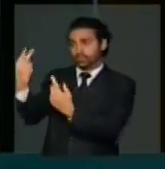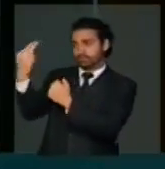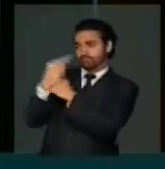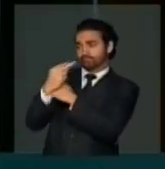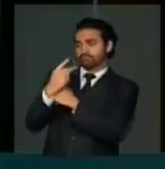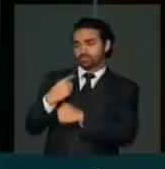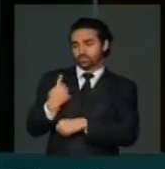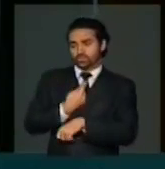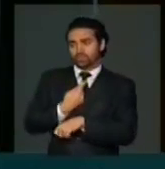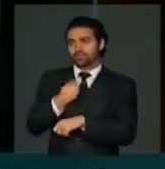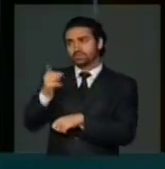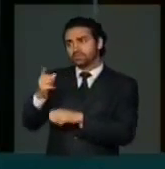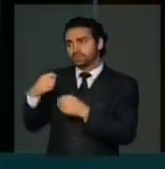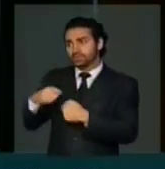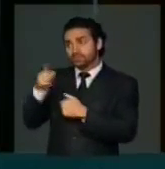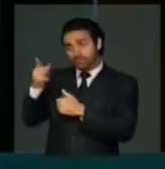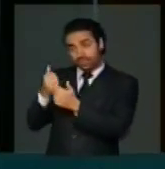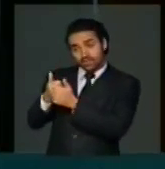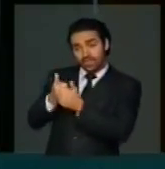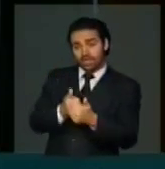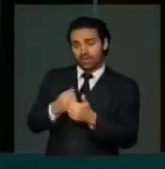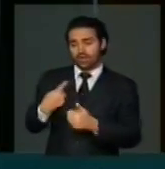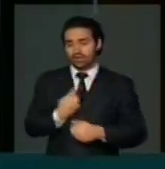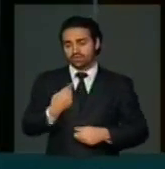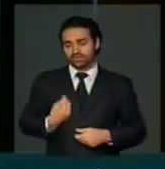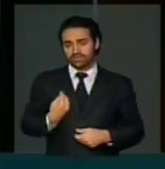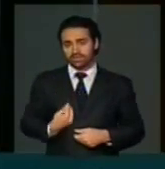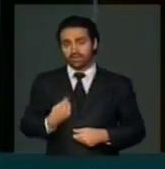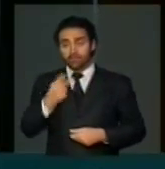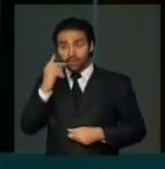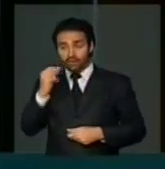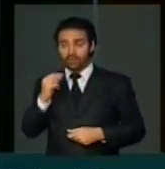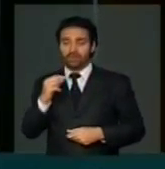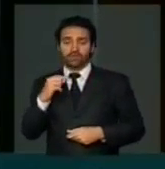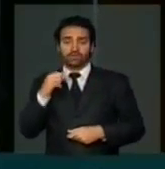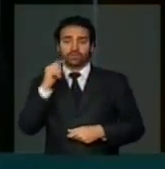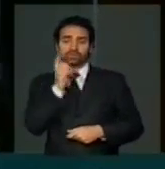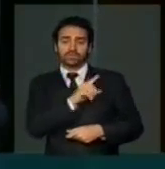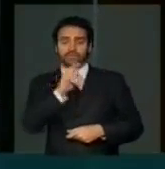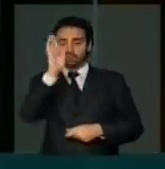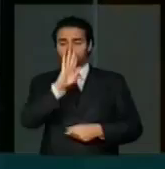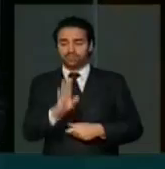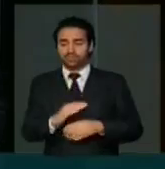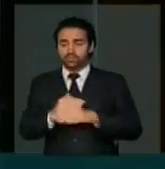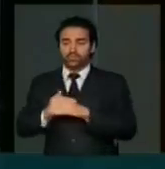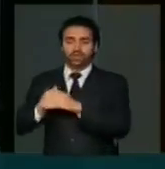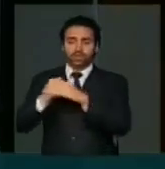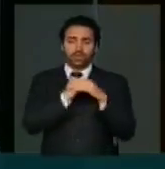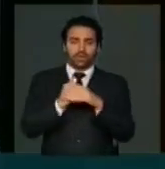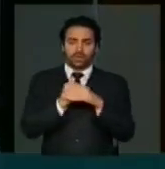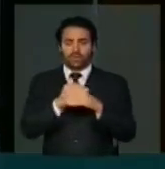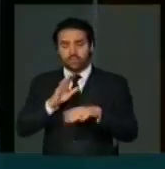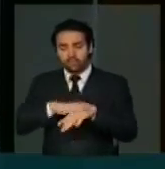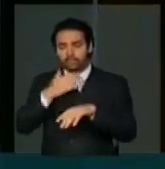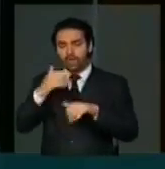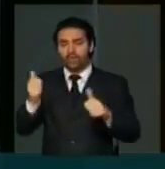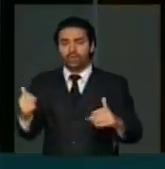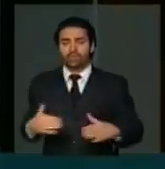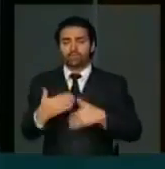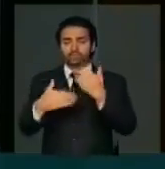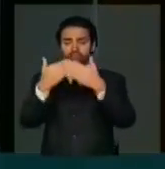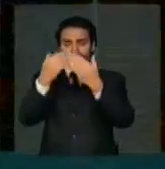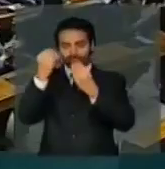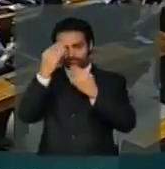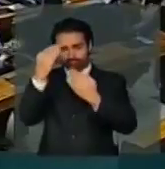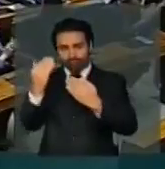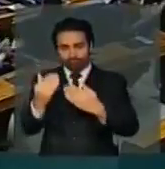de você nos guiando para que a gente cada dia mais construa um Brasil mais igual e mais próspero. Muito obrigado.